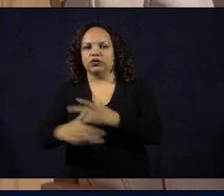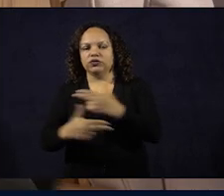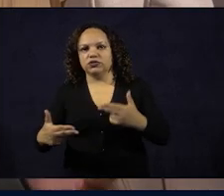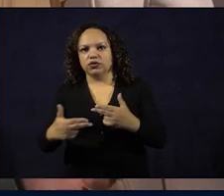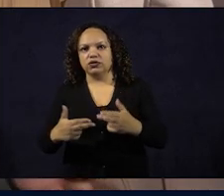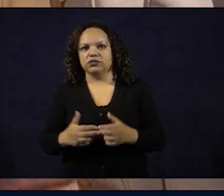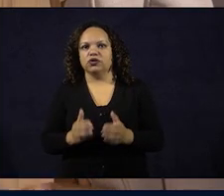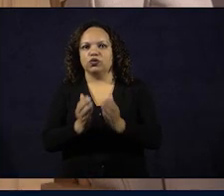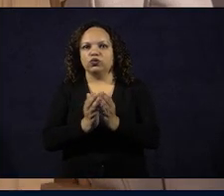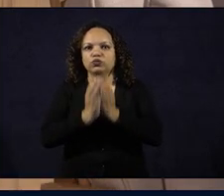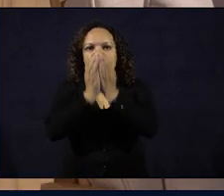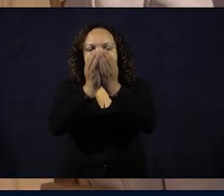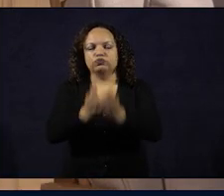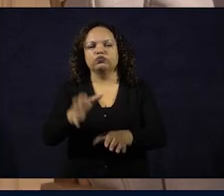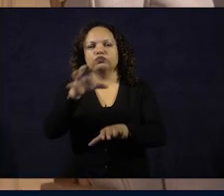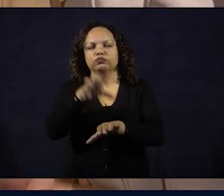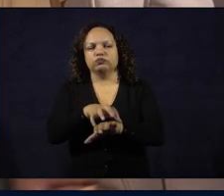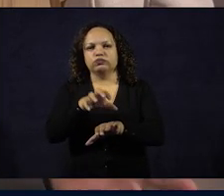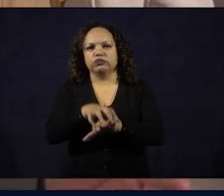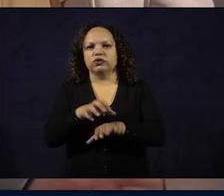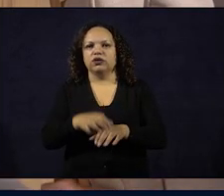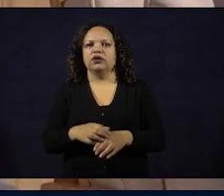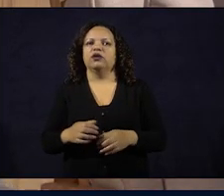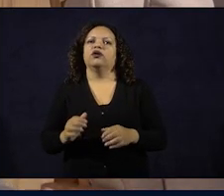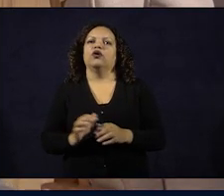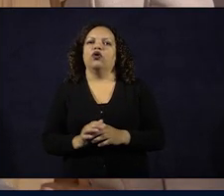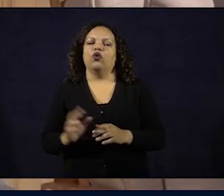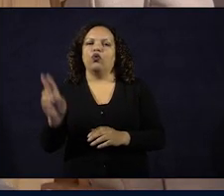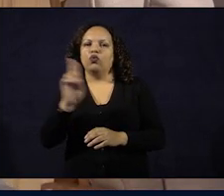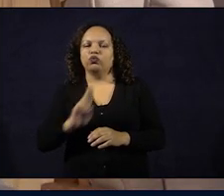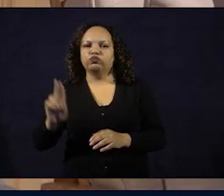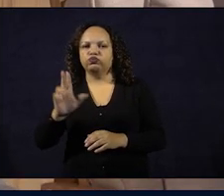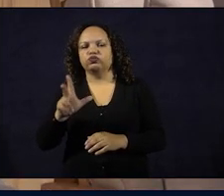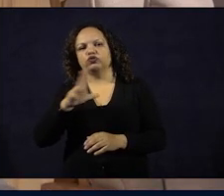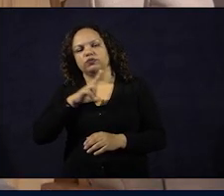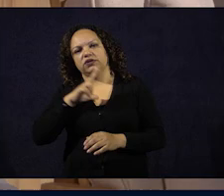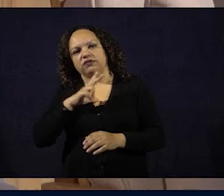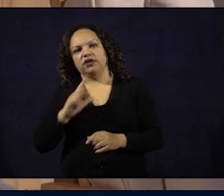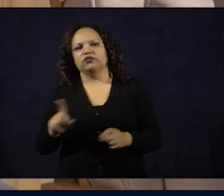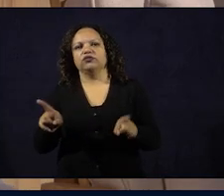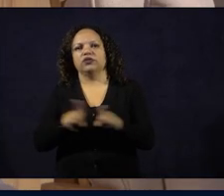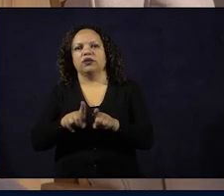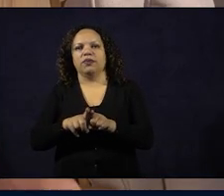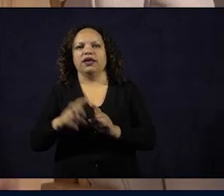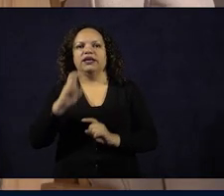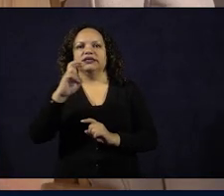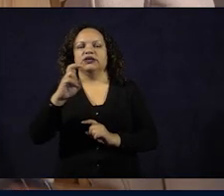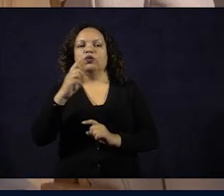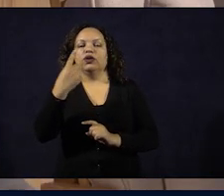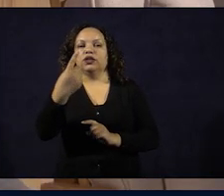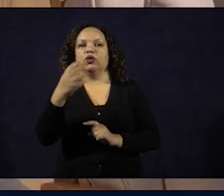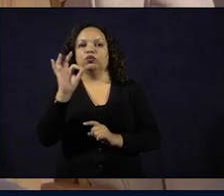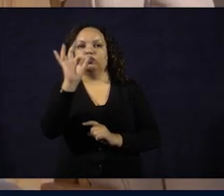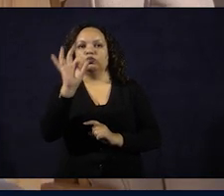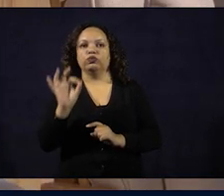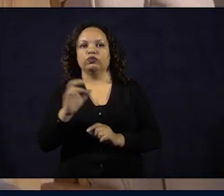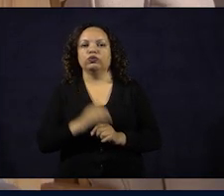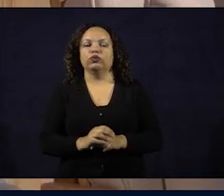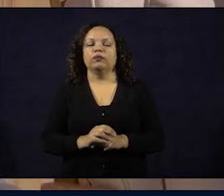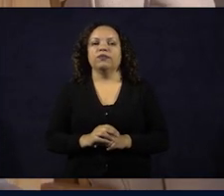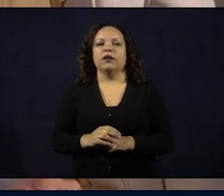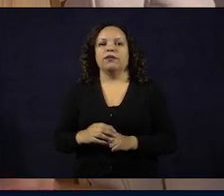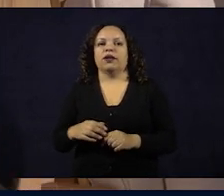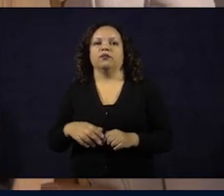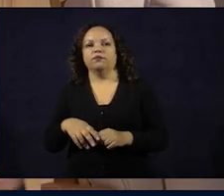portuário. O setor portuário que nós temos, então, os terminais de uso privado, nós temos mais 51 TUPs para autorizar agora nos próximos